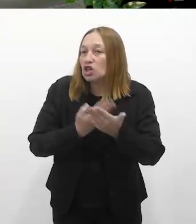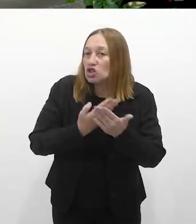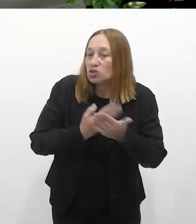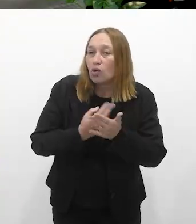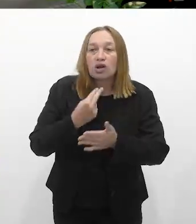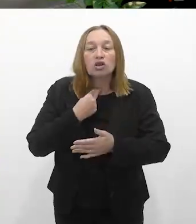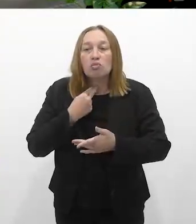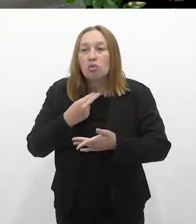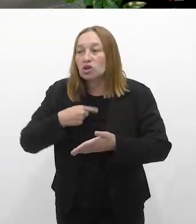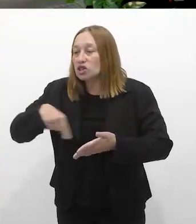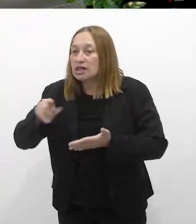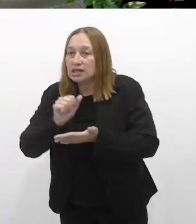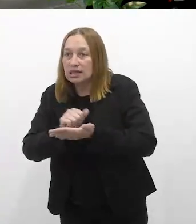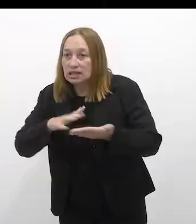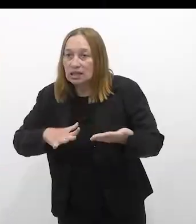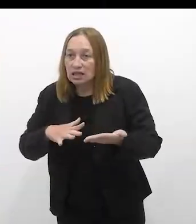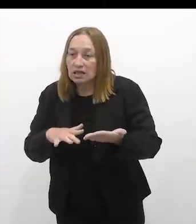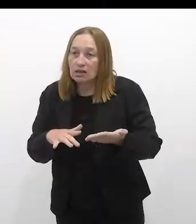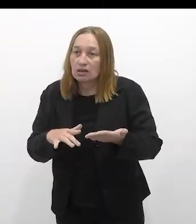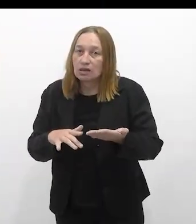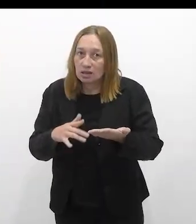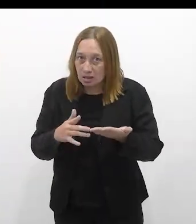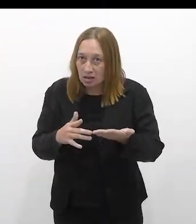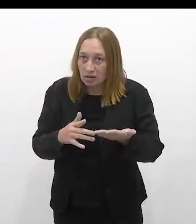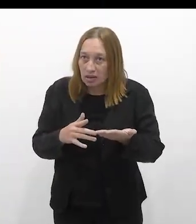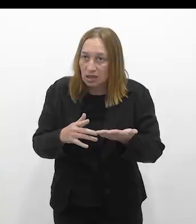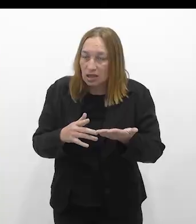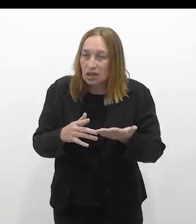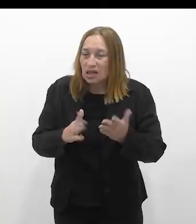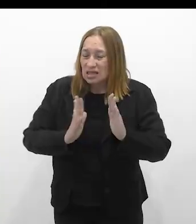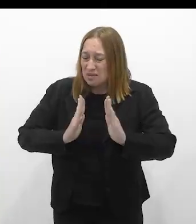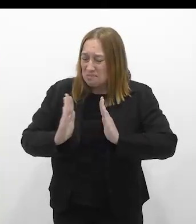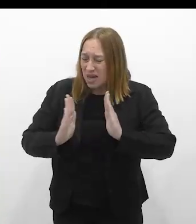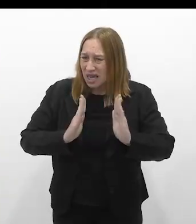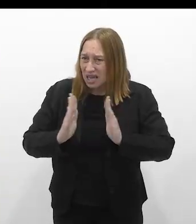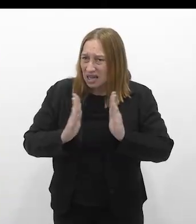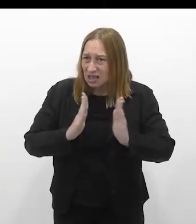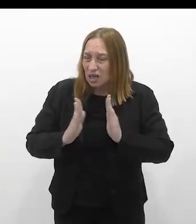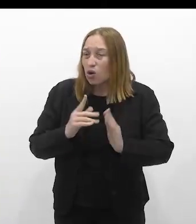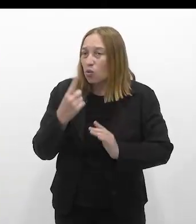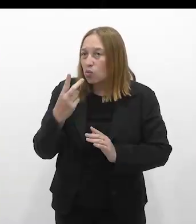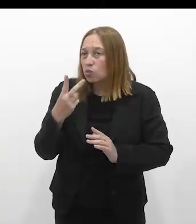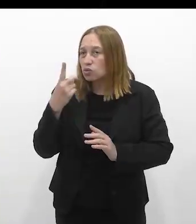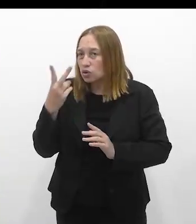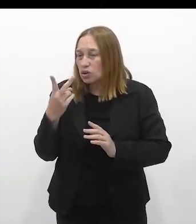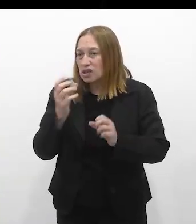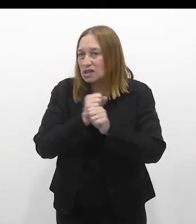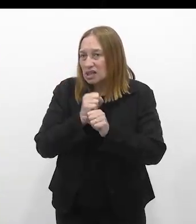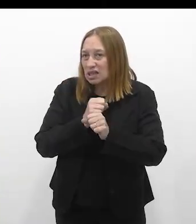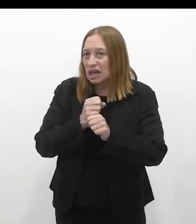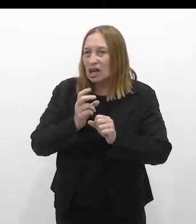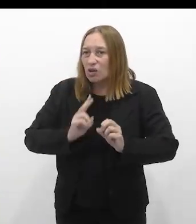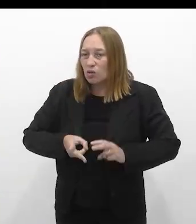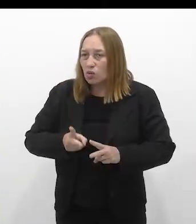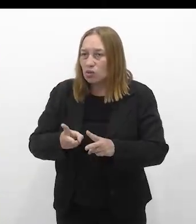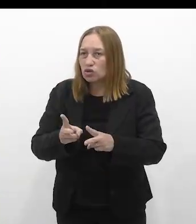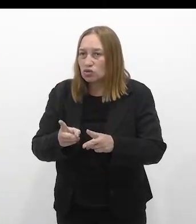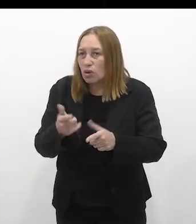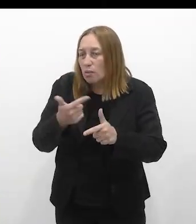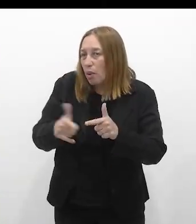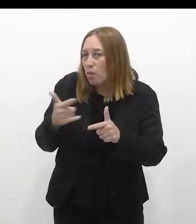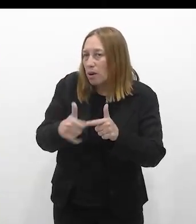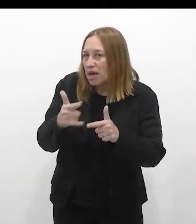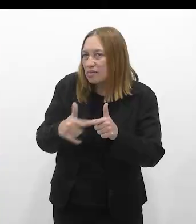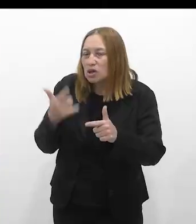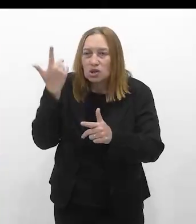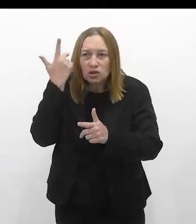pode participar da atividade. Ela segue um contínuo. Após esse período, que leva 1, 2 anos, ela mantém esse problema ao